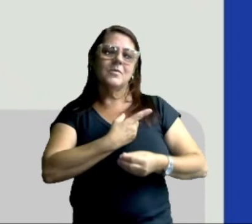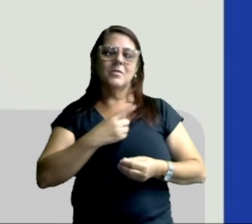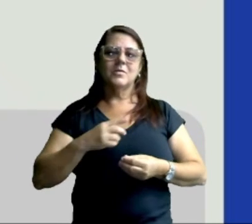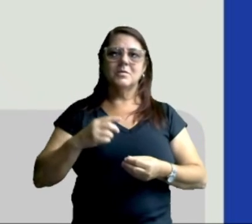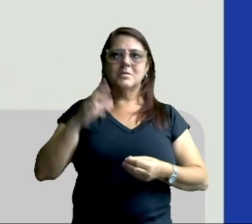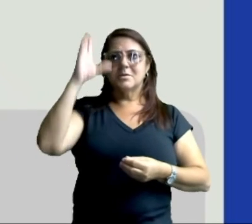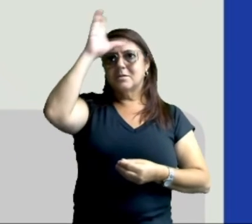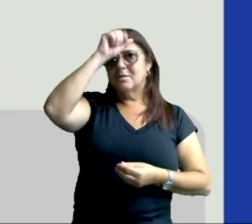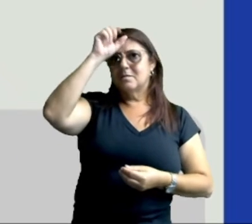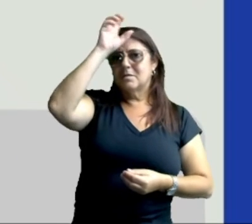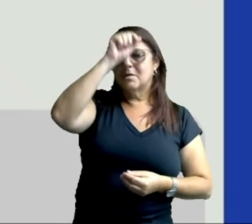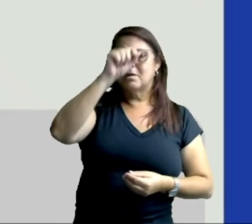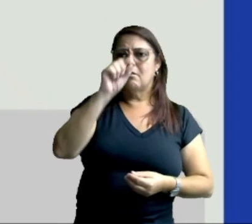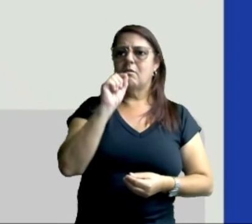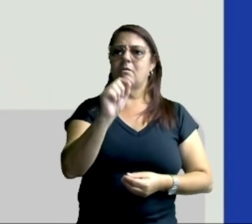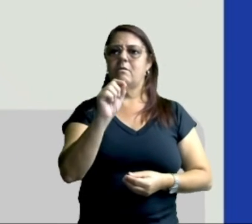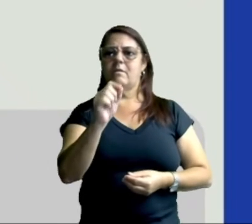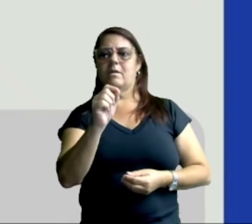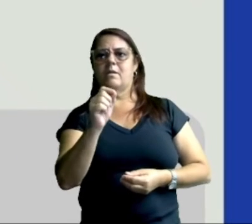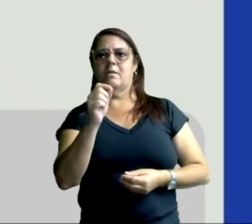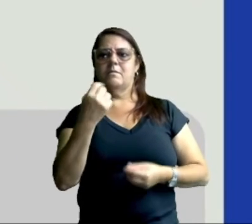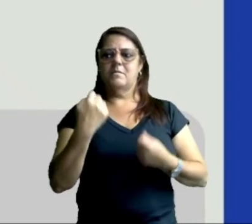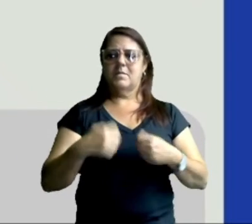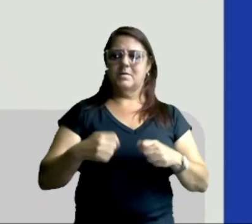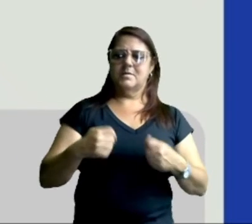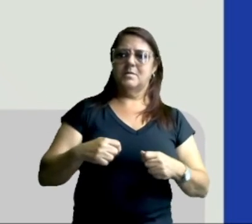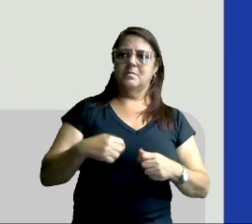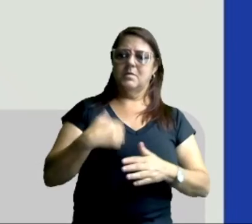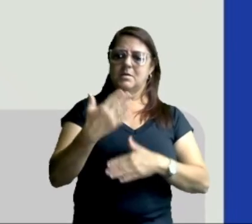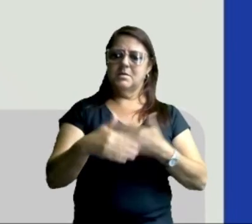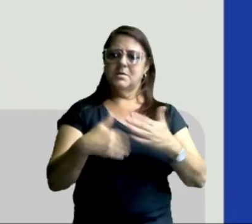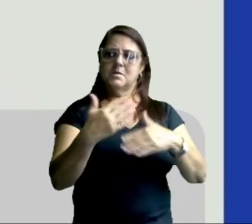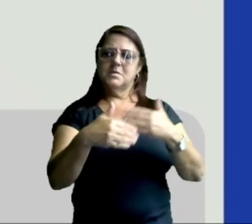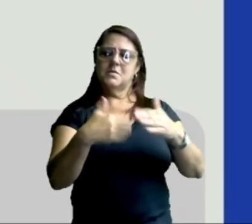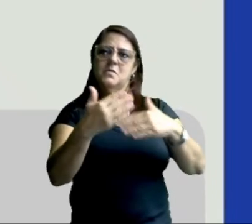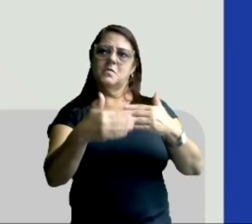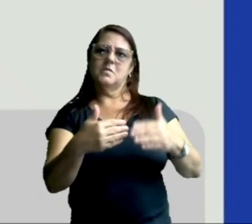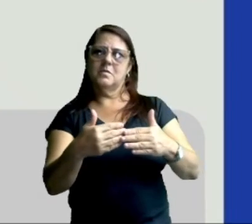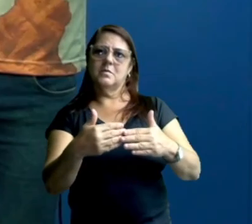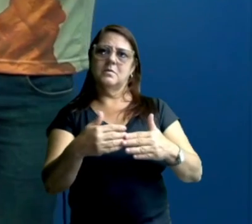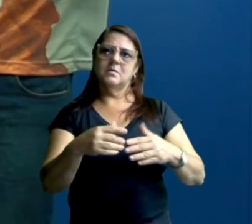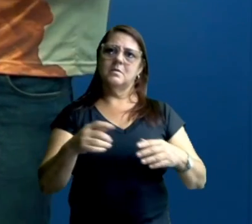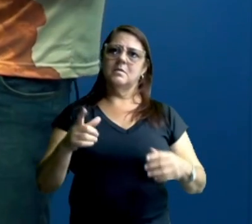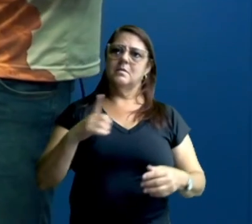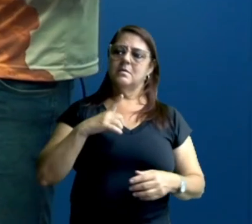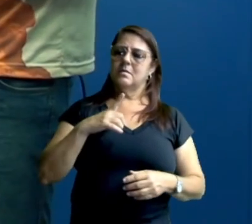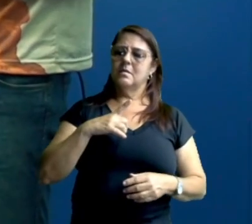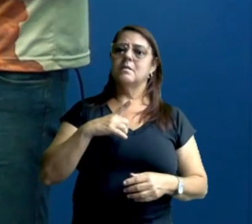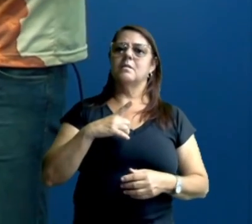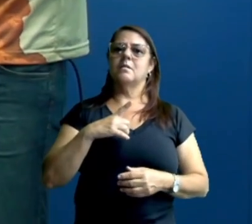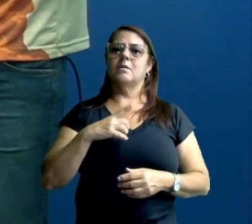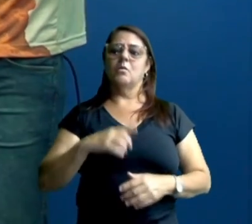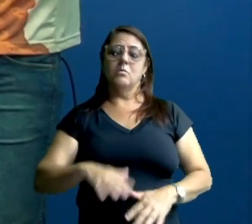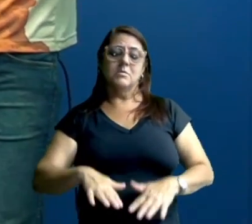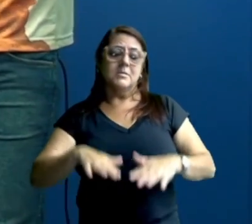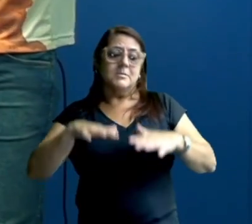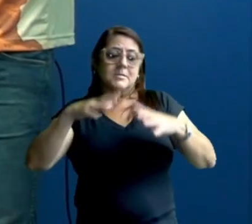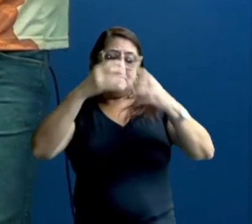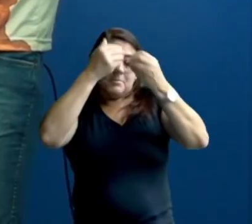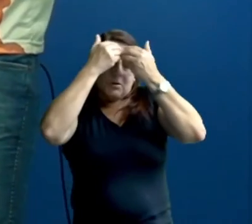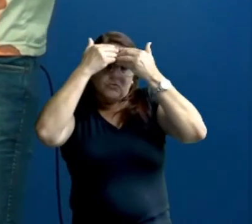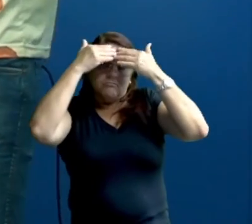aprendendo e do que nós precisamos para continuarmos evoluindo, né, e termos esse crescimento, né,